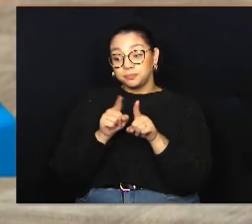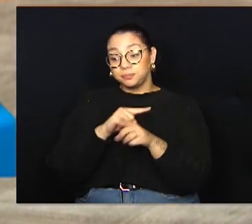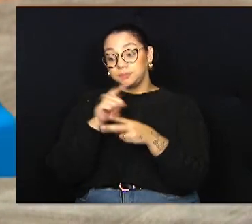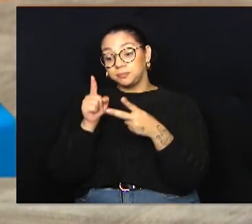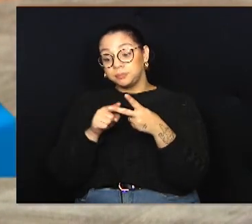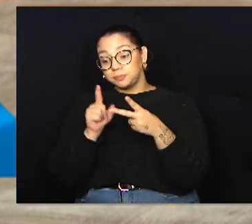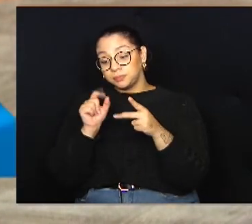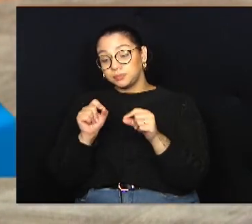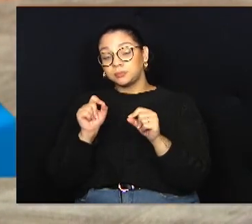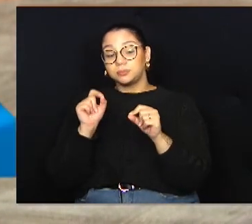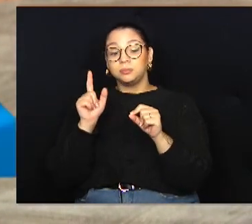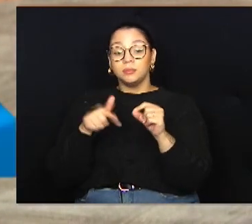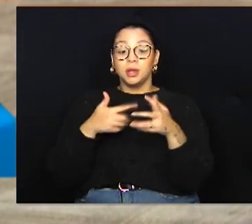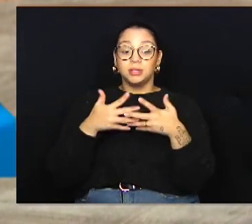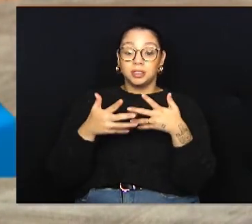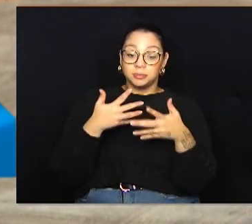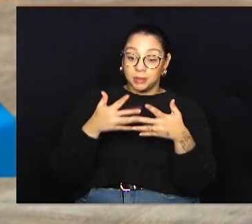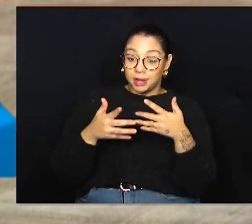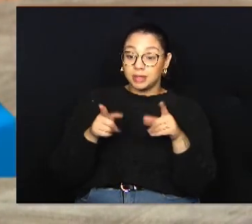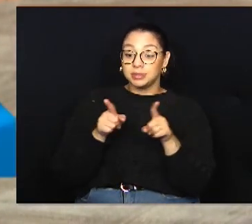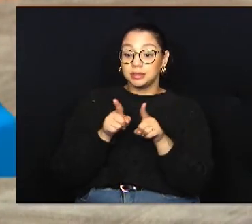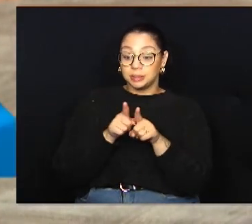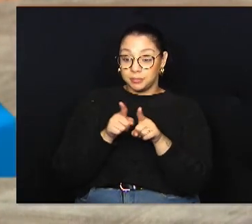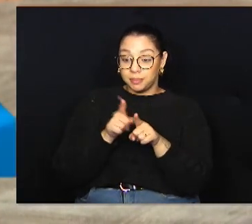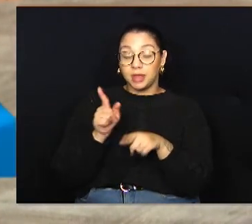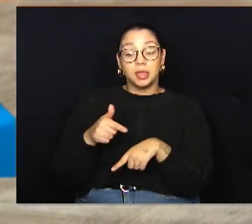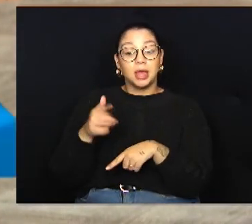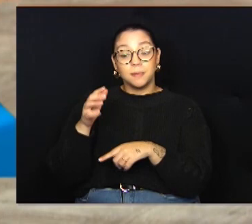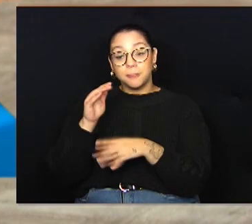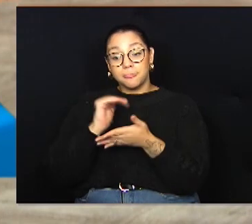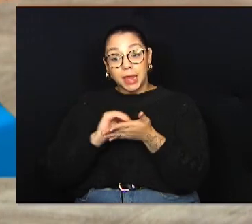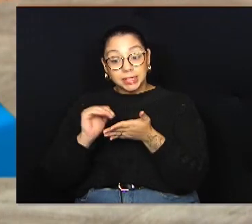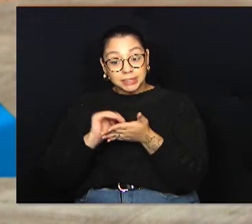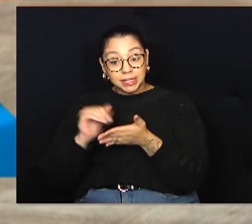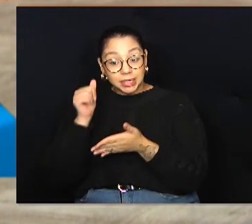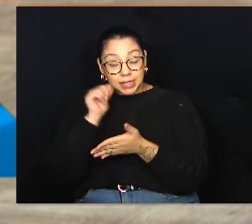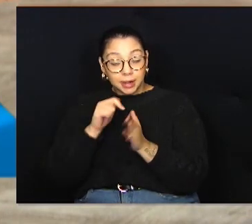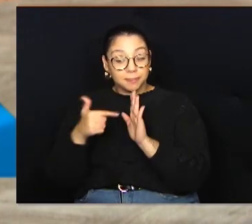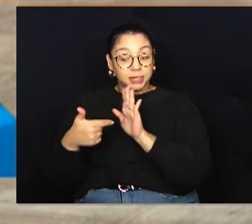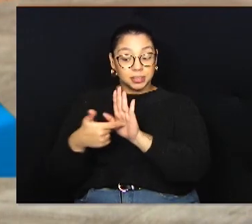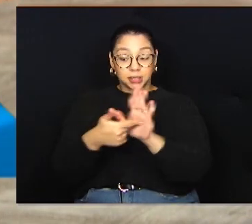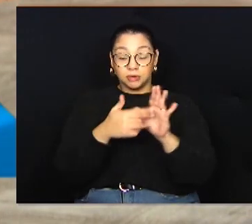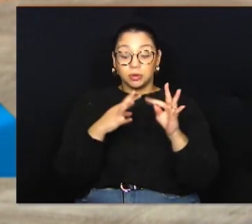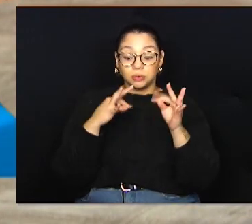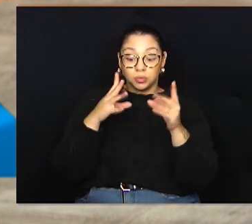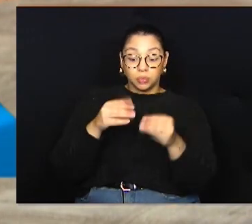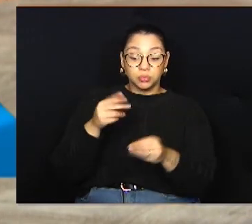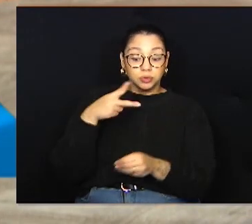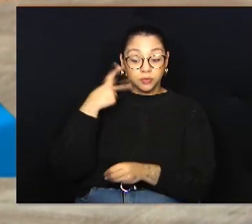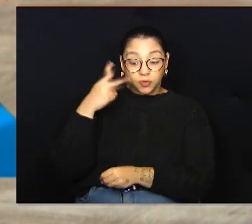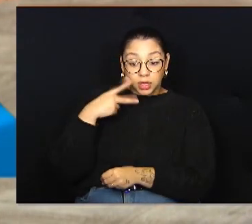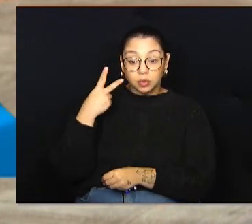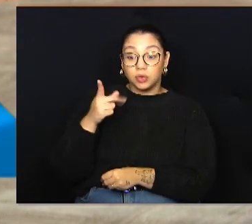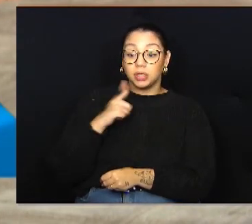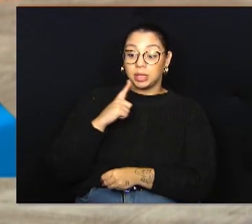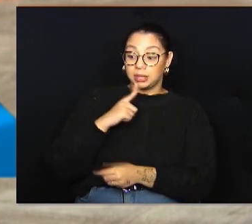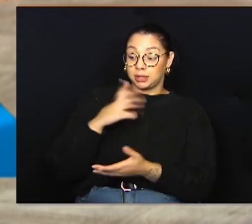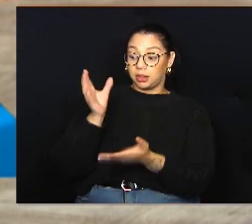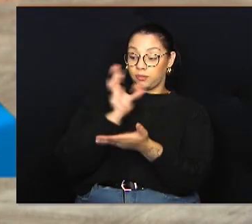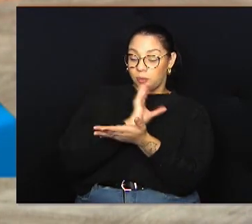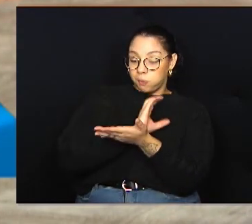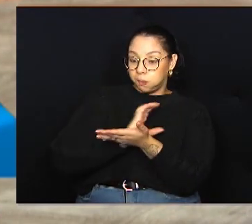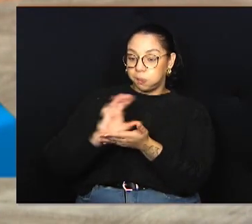a transparência, né? Então a secretária apresentou aqui todos os vereadores que enviaram, né, destinaram